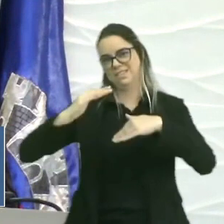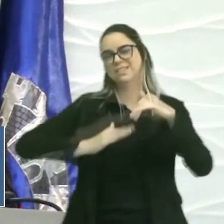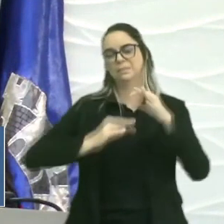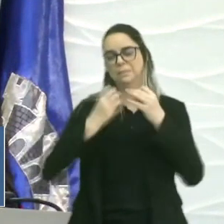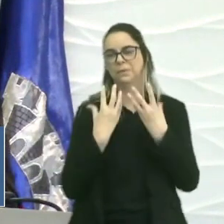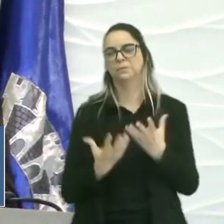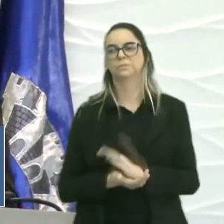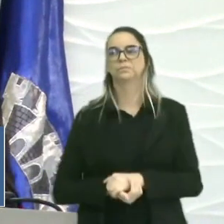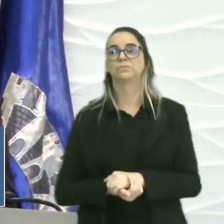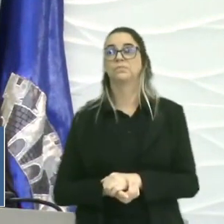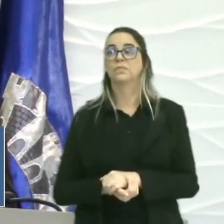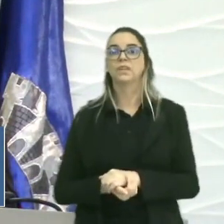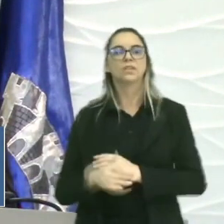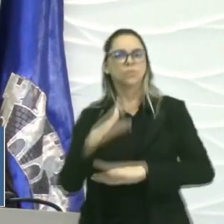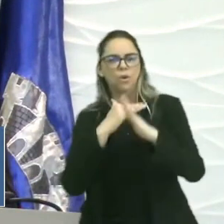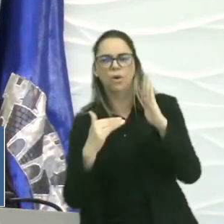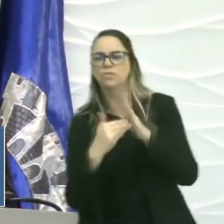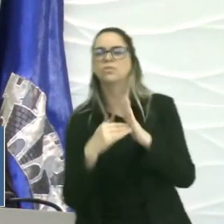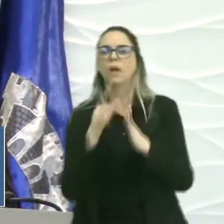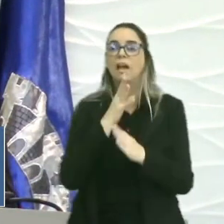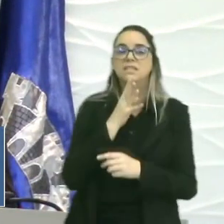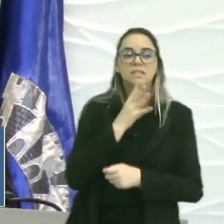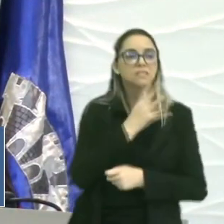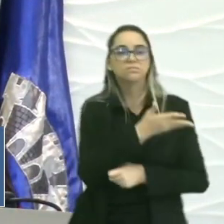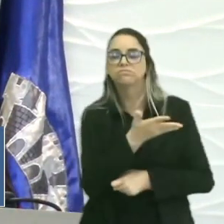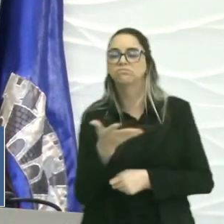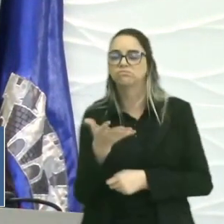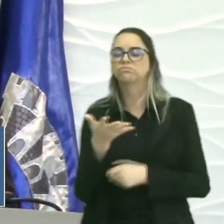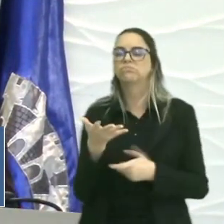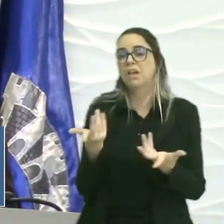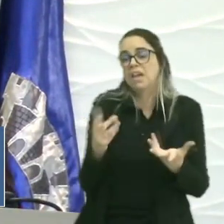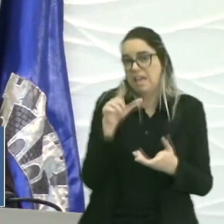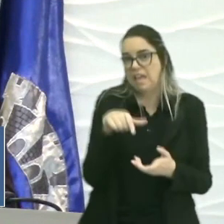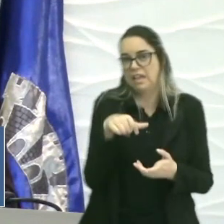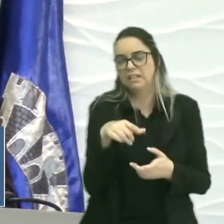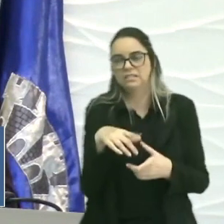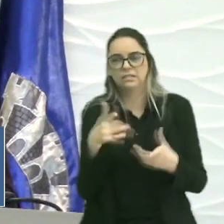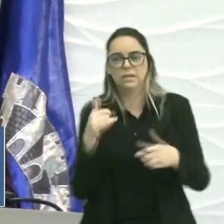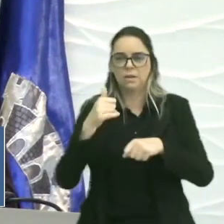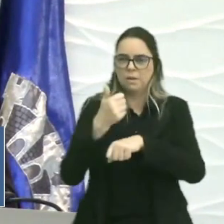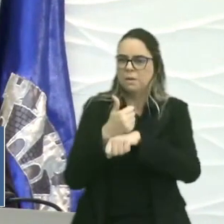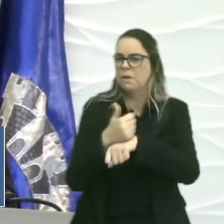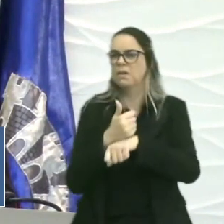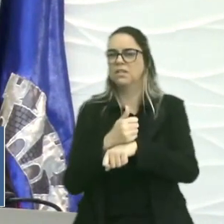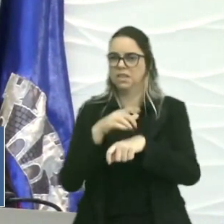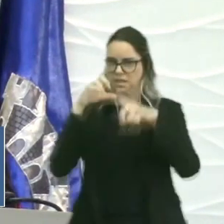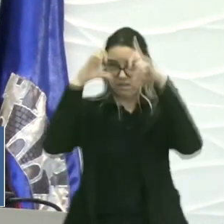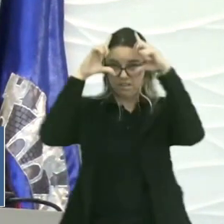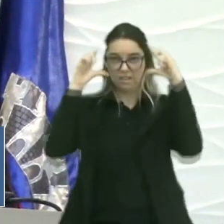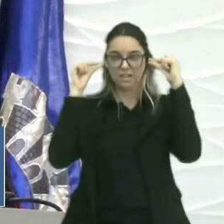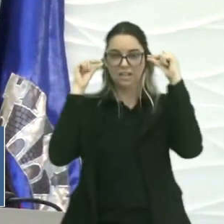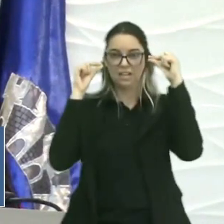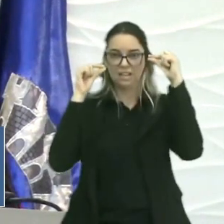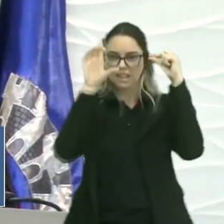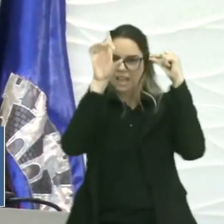Também é de conhecimento de todos que os profissionais os quais terão direito a esse piso são os enfermeiros,